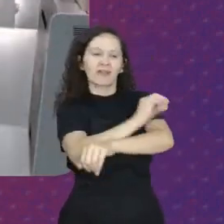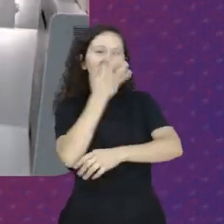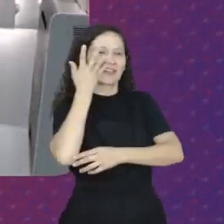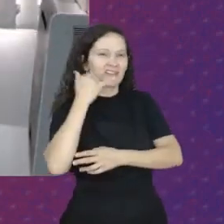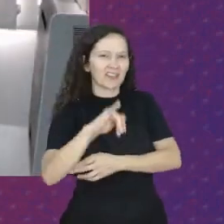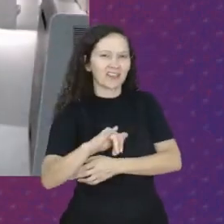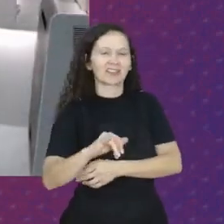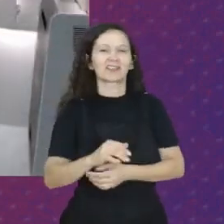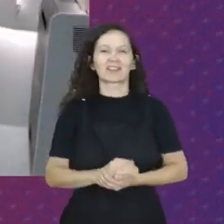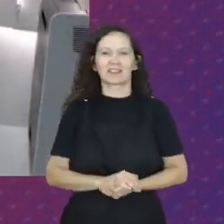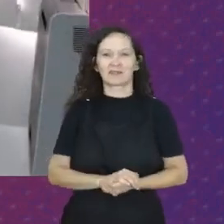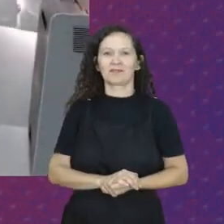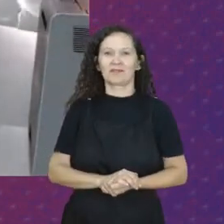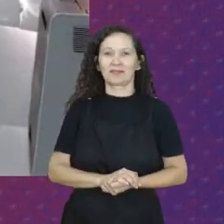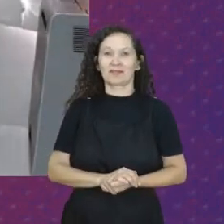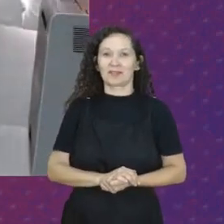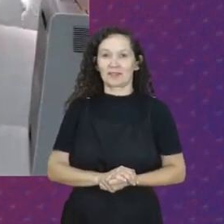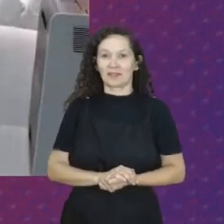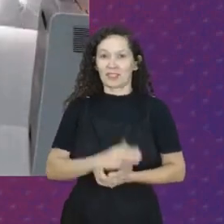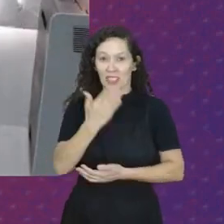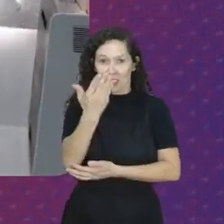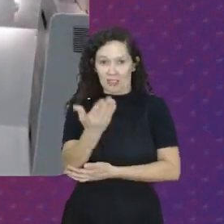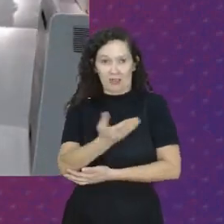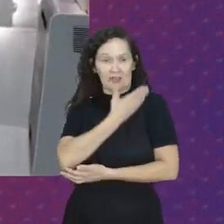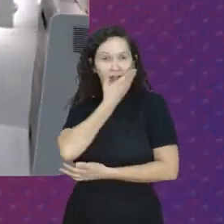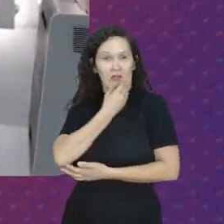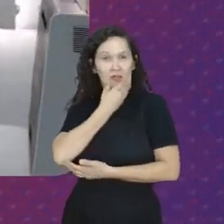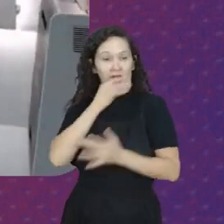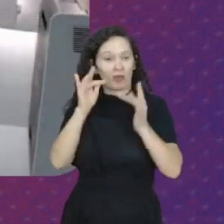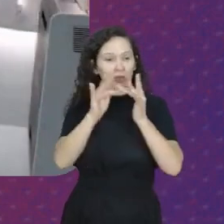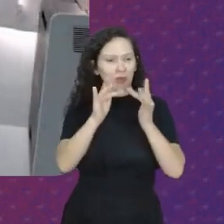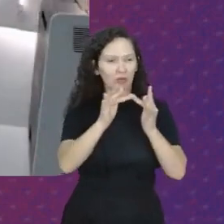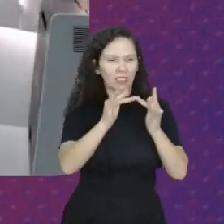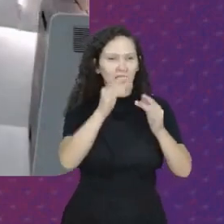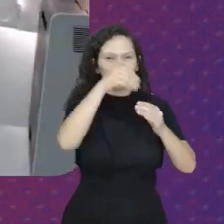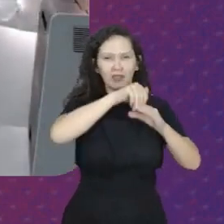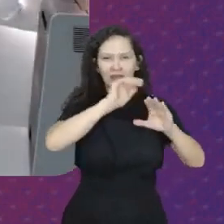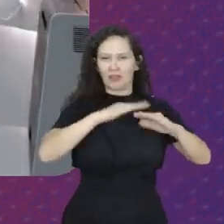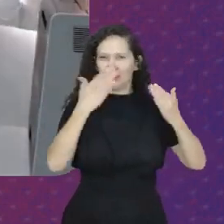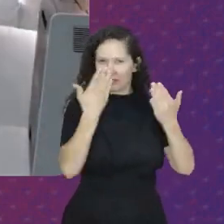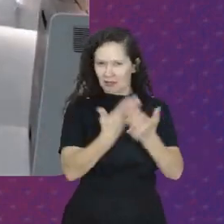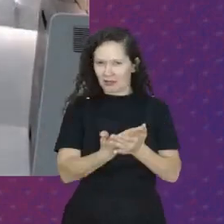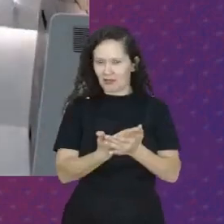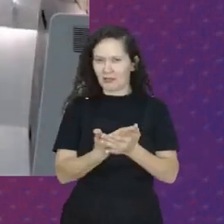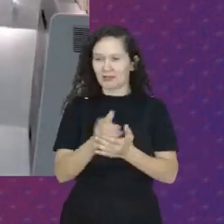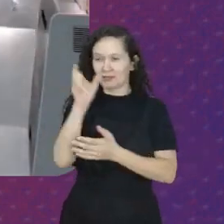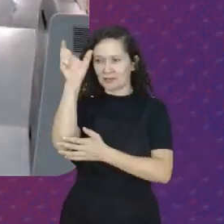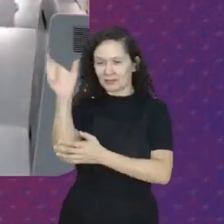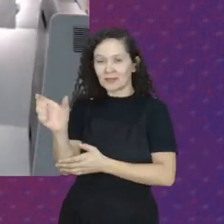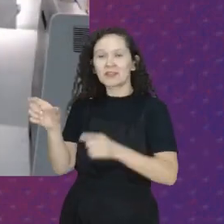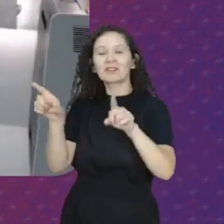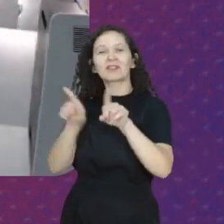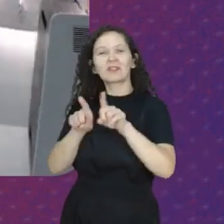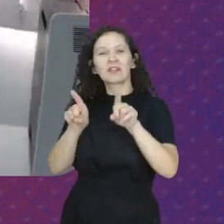anos iniciais. Este homem, como passa a conviver no ambiente escolar, ele